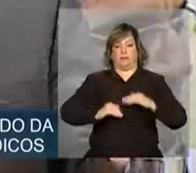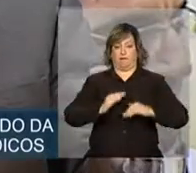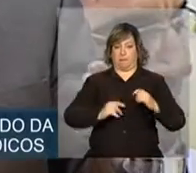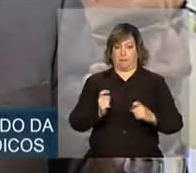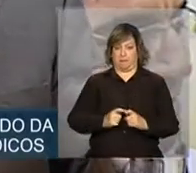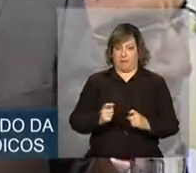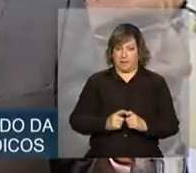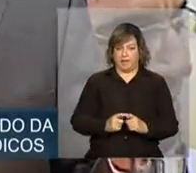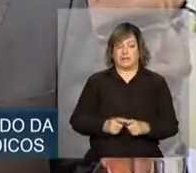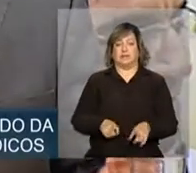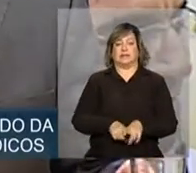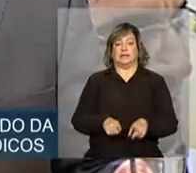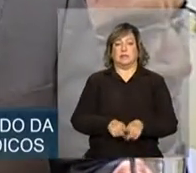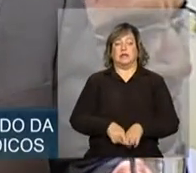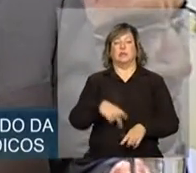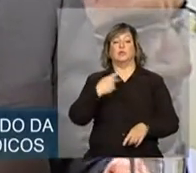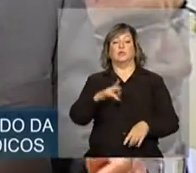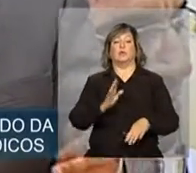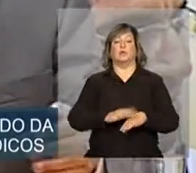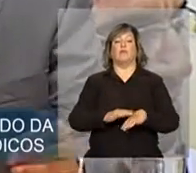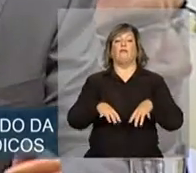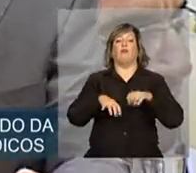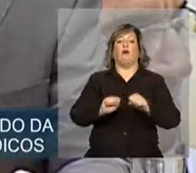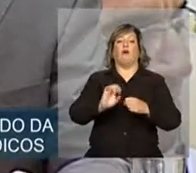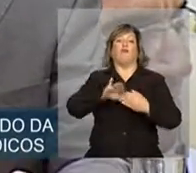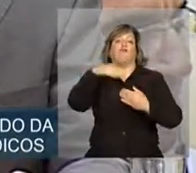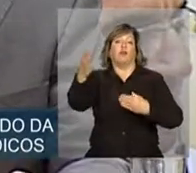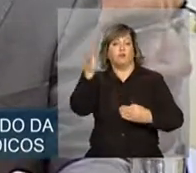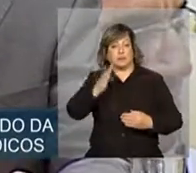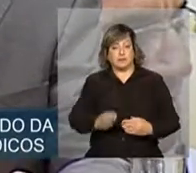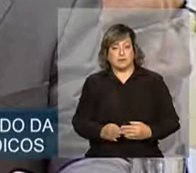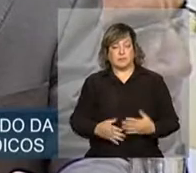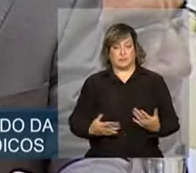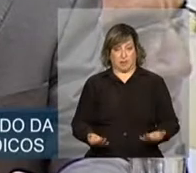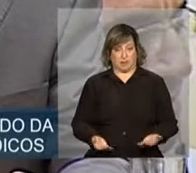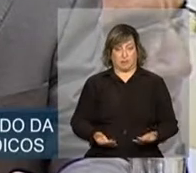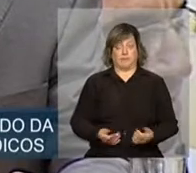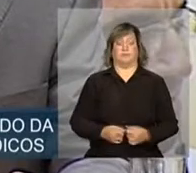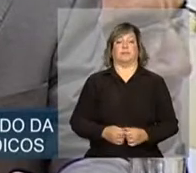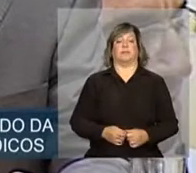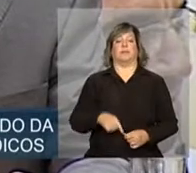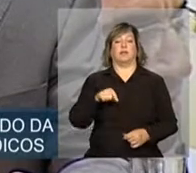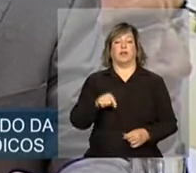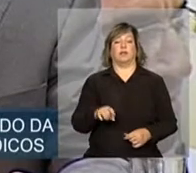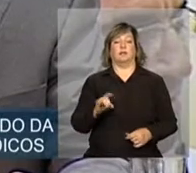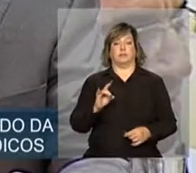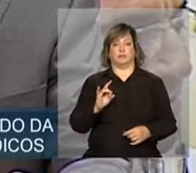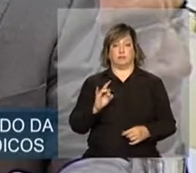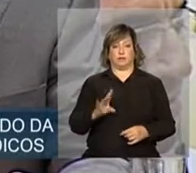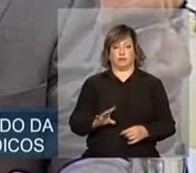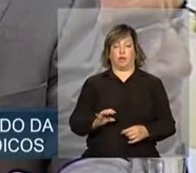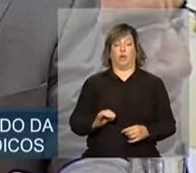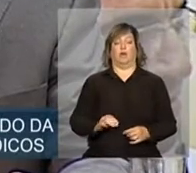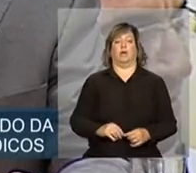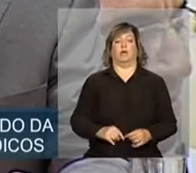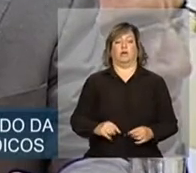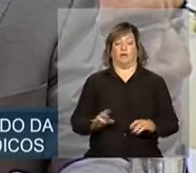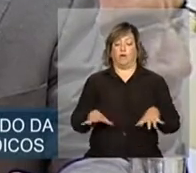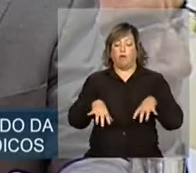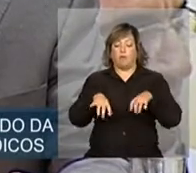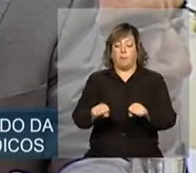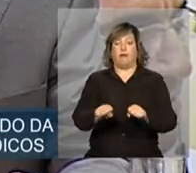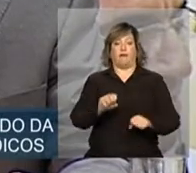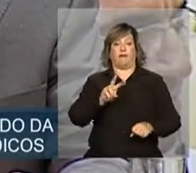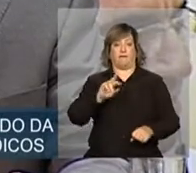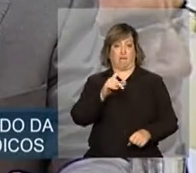avaliação da qualidade da sua formação e só não irá concluir o processo de validação de diploma porque